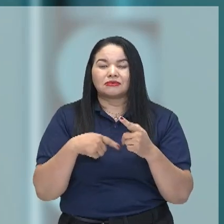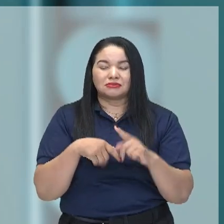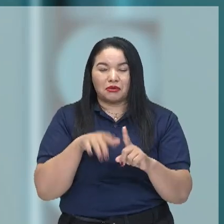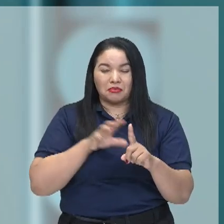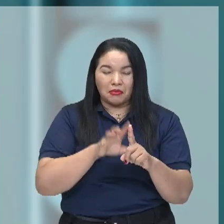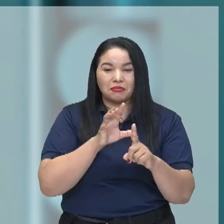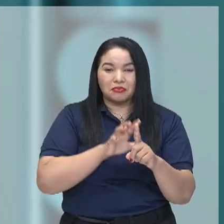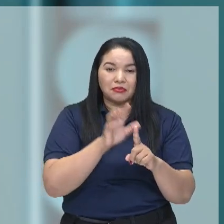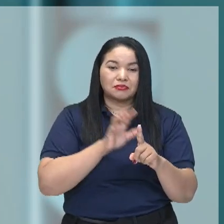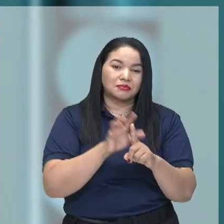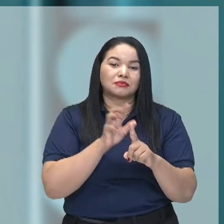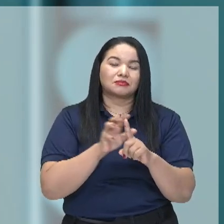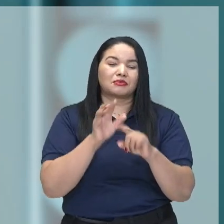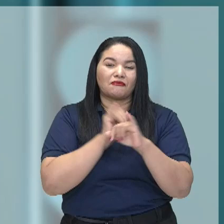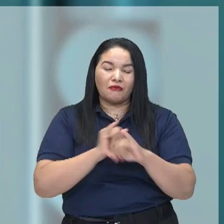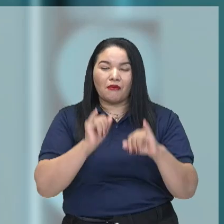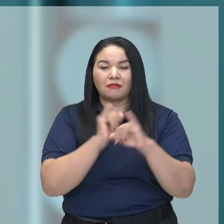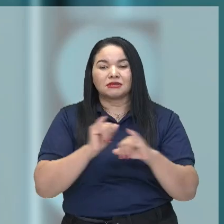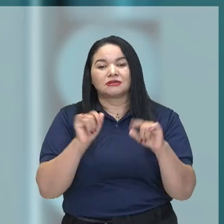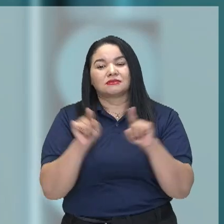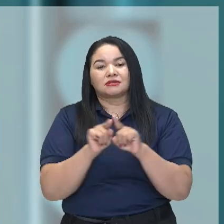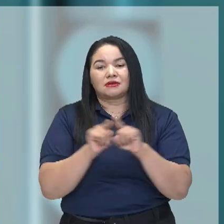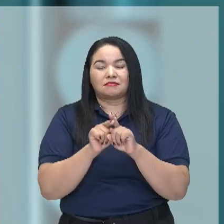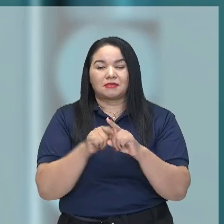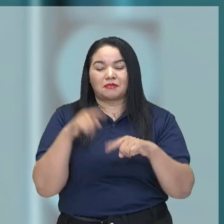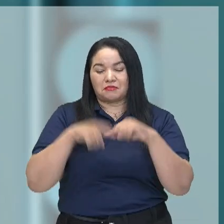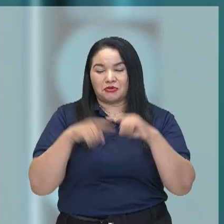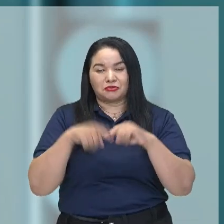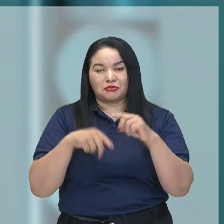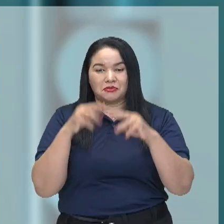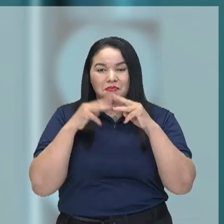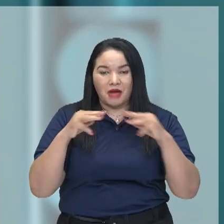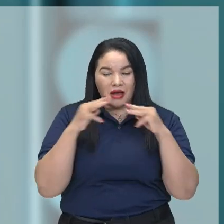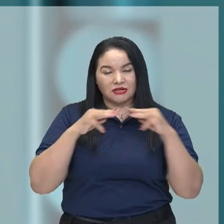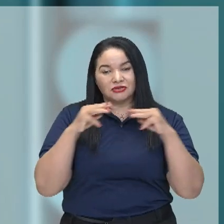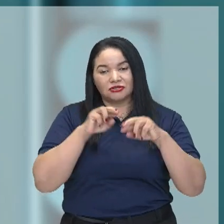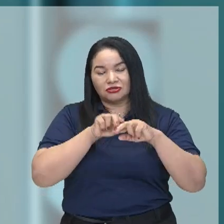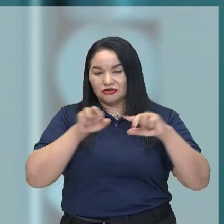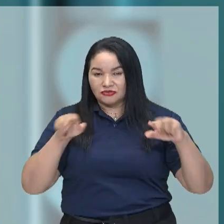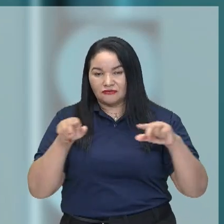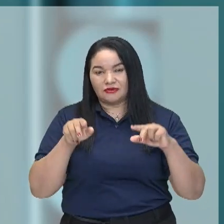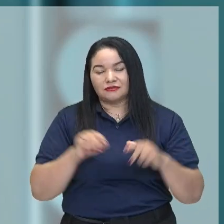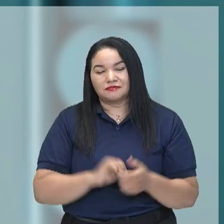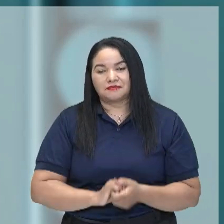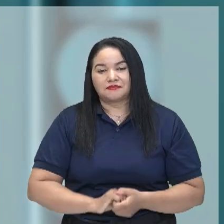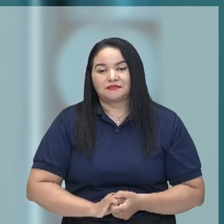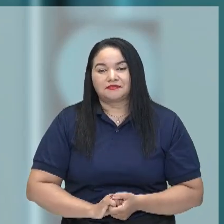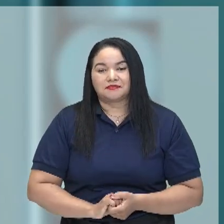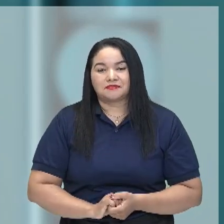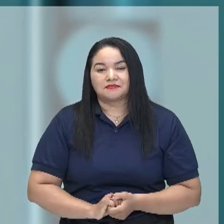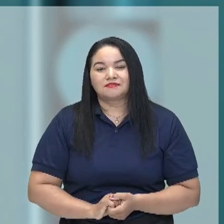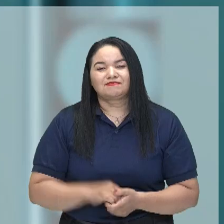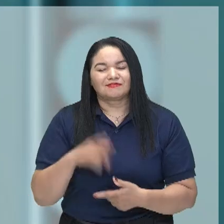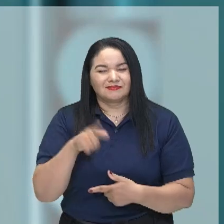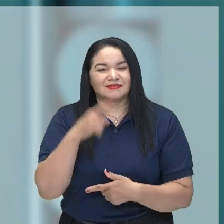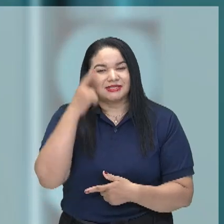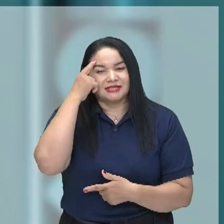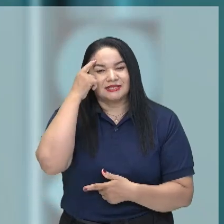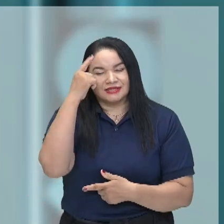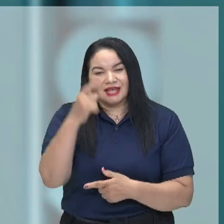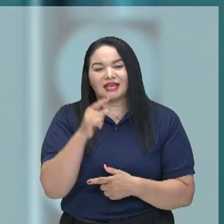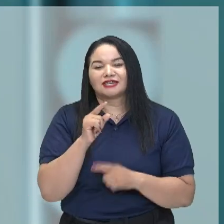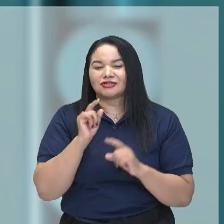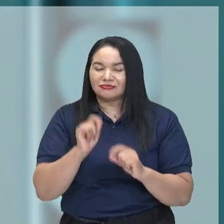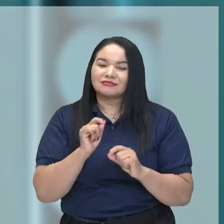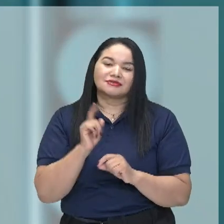bombardeiam com informações e produtos muitas vezes inúteis, perfeito? E isso dá uma ideia, né, da